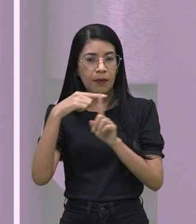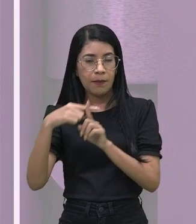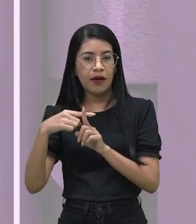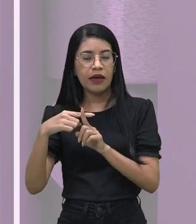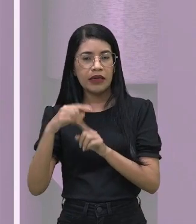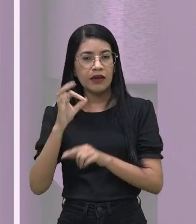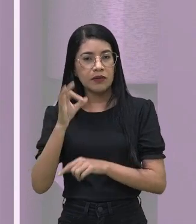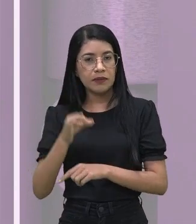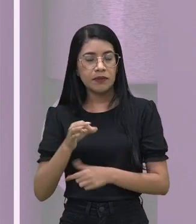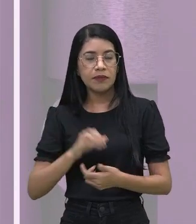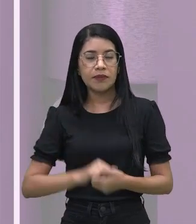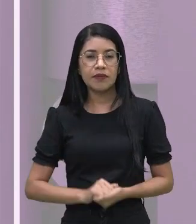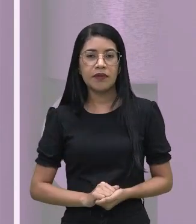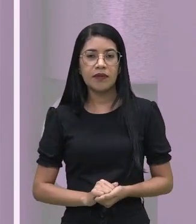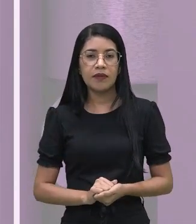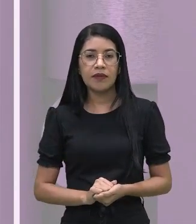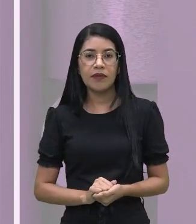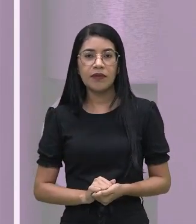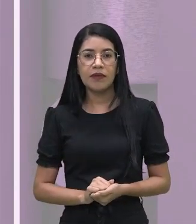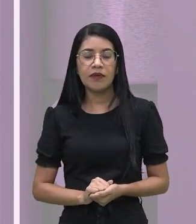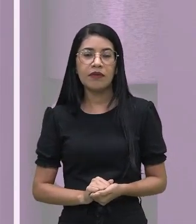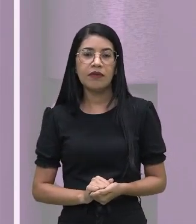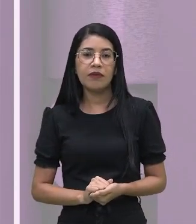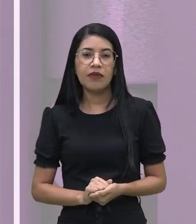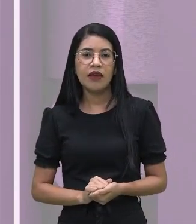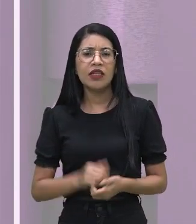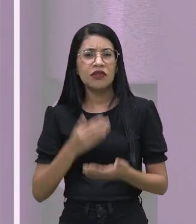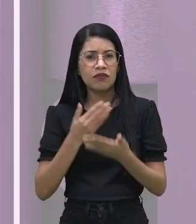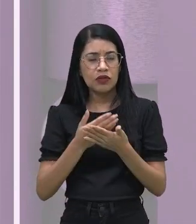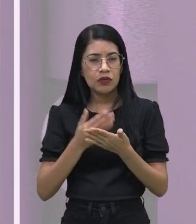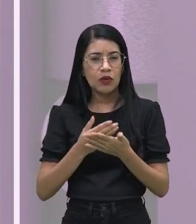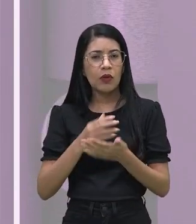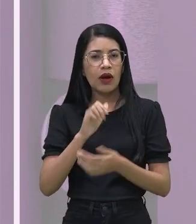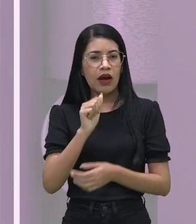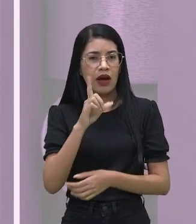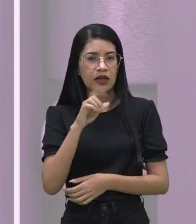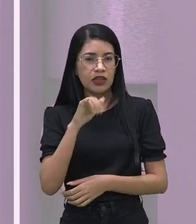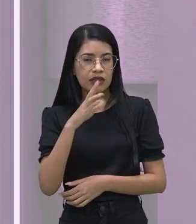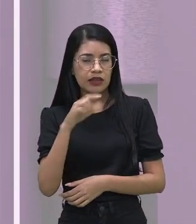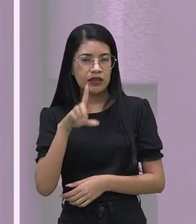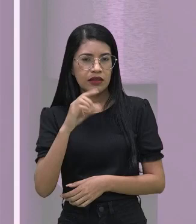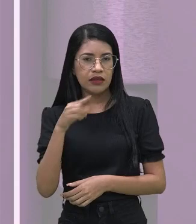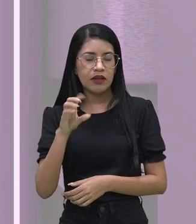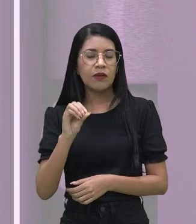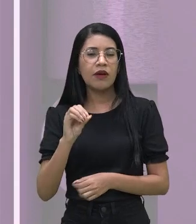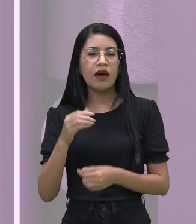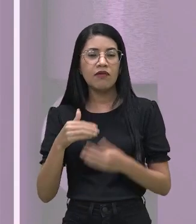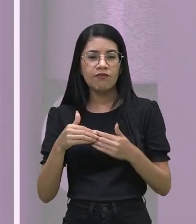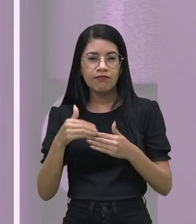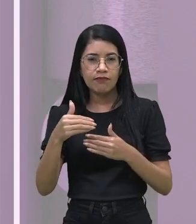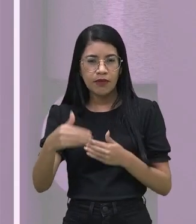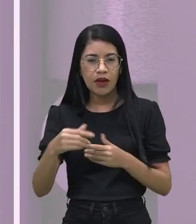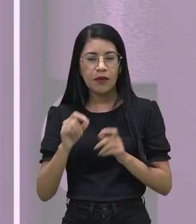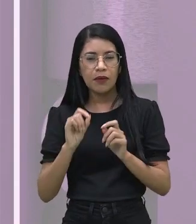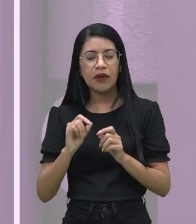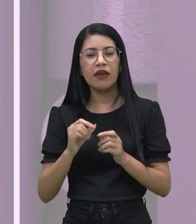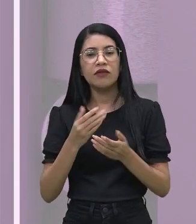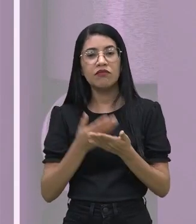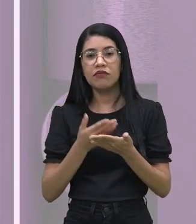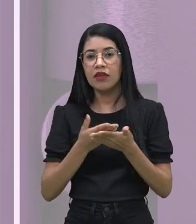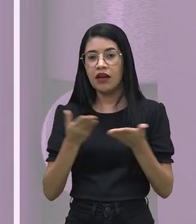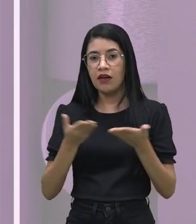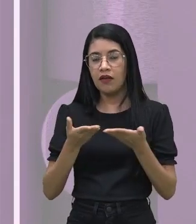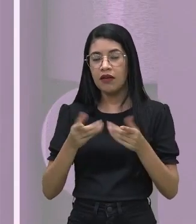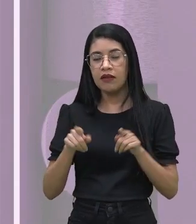bem? Mas vamos aí, já que estudamos aí sobre a adição de números decimais, avançando aí nos nossos